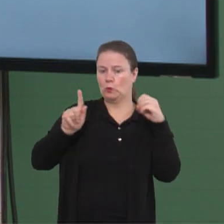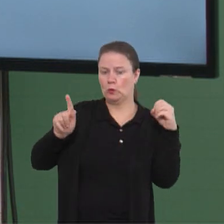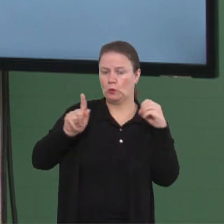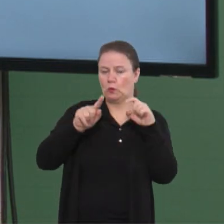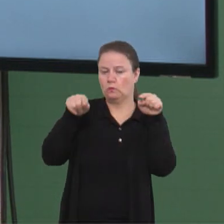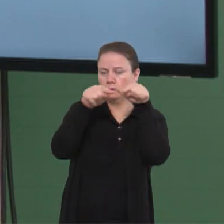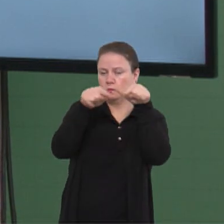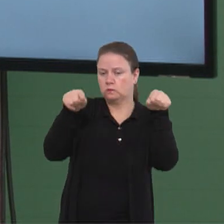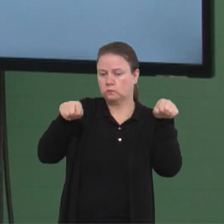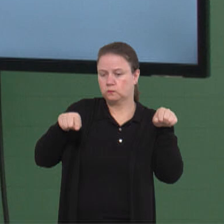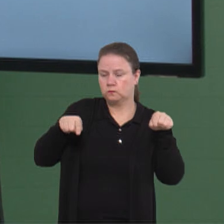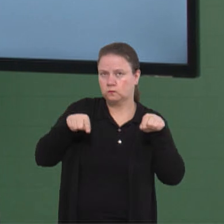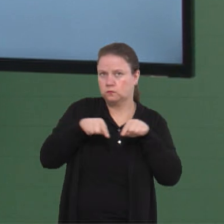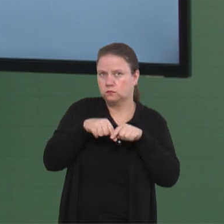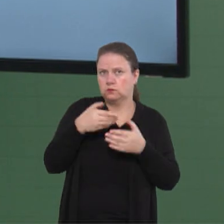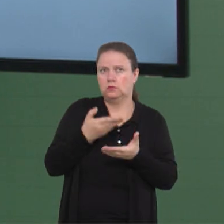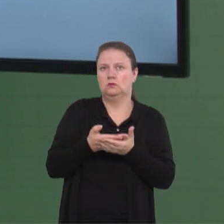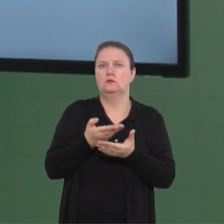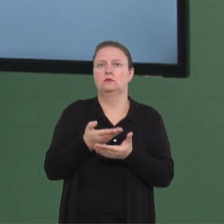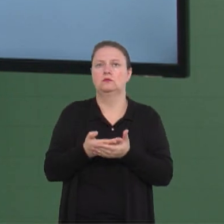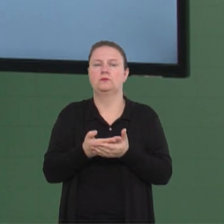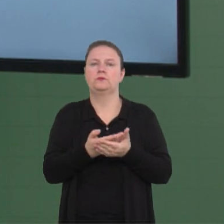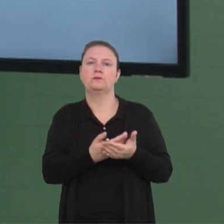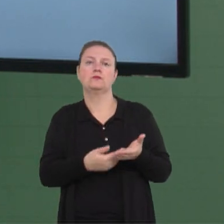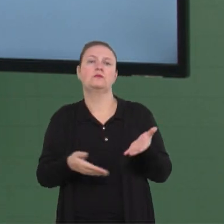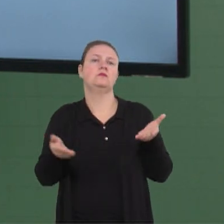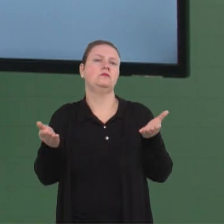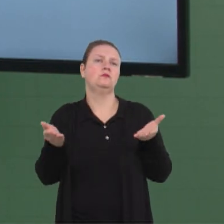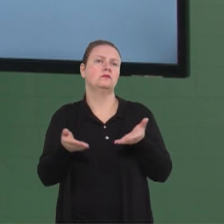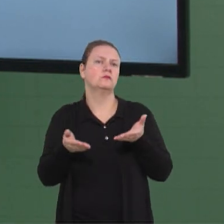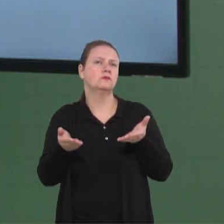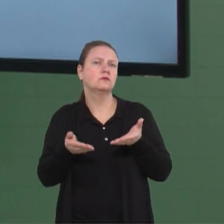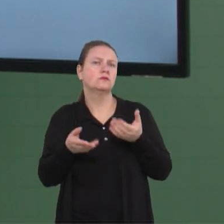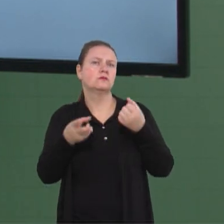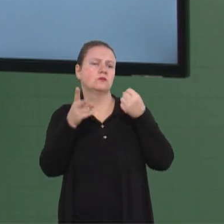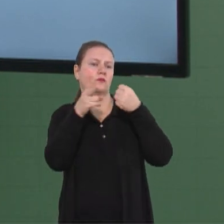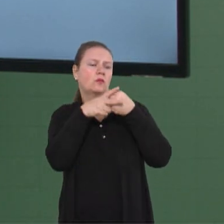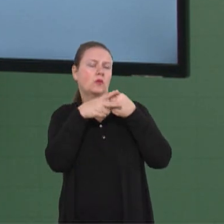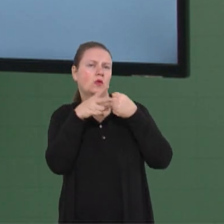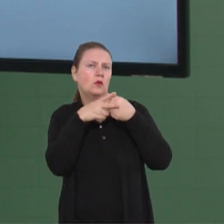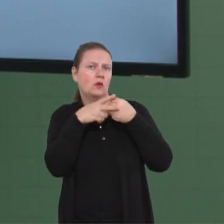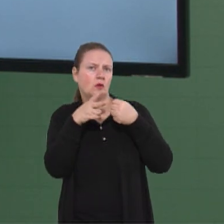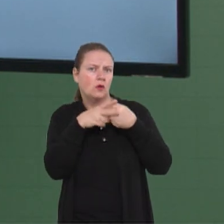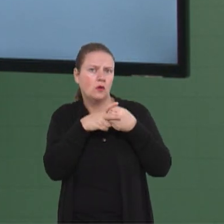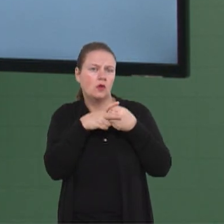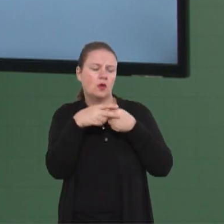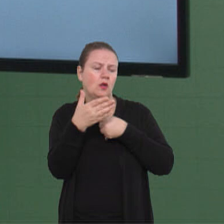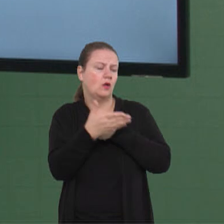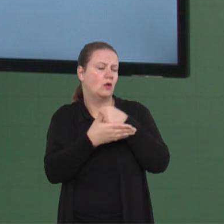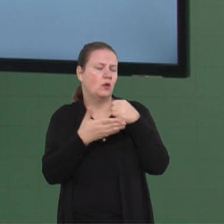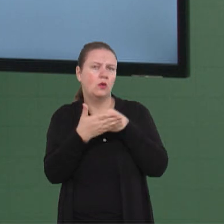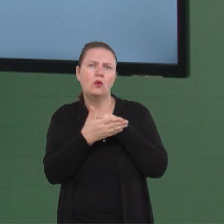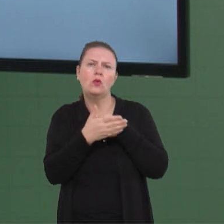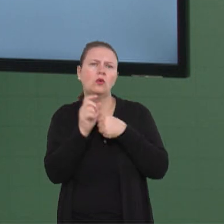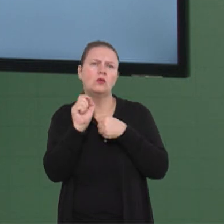depois do verbo modal vai vir um verbo forma a base não vai ter é se não vai ter ng não vai ter absolutamente nada